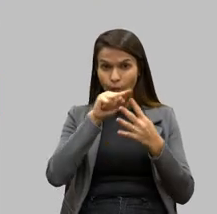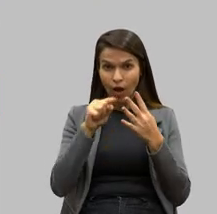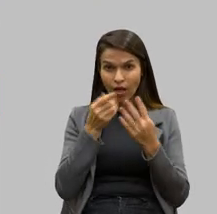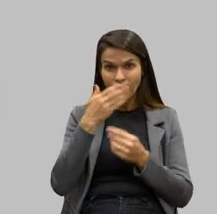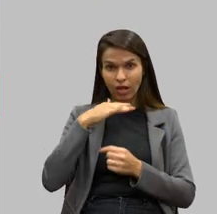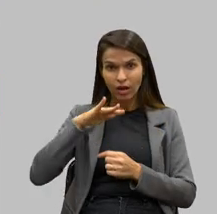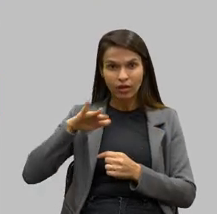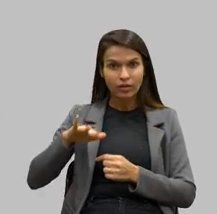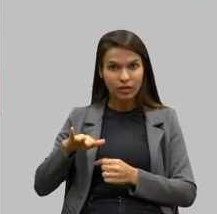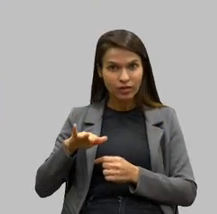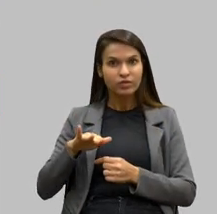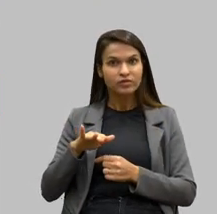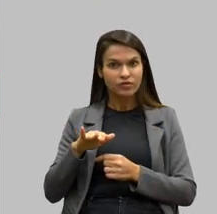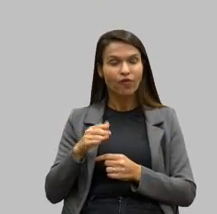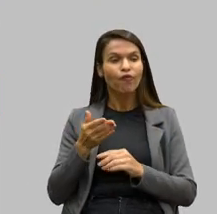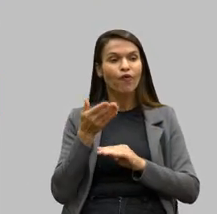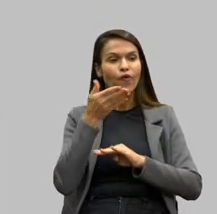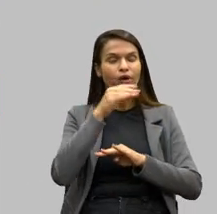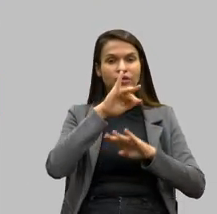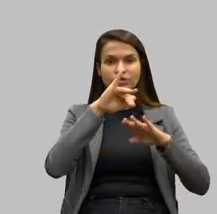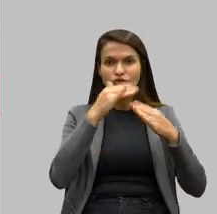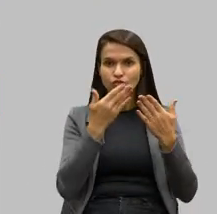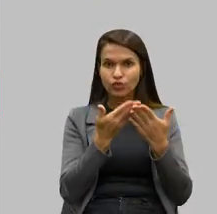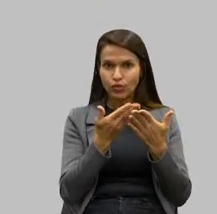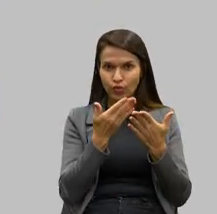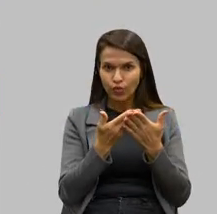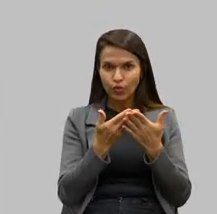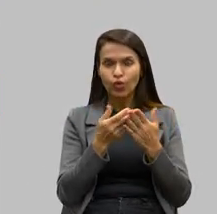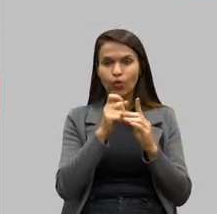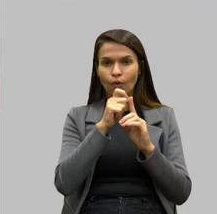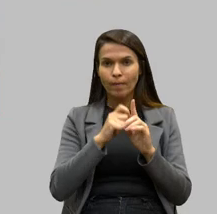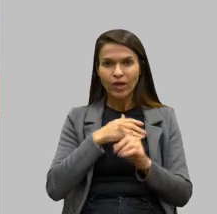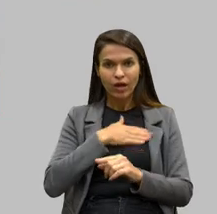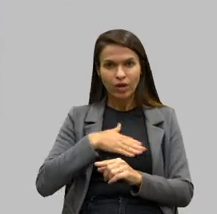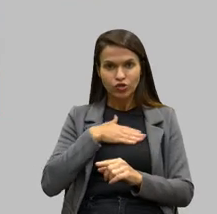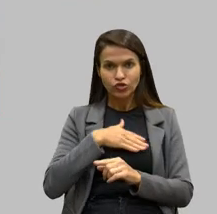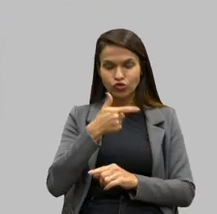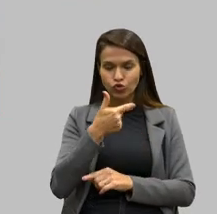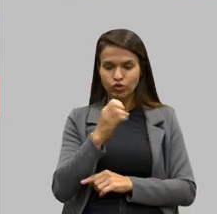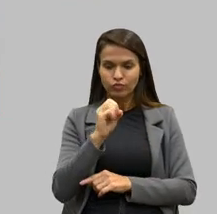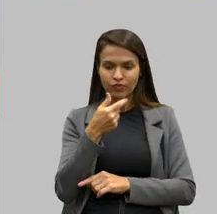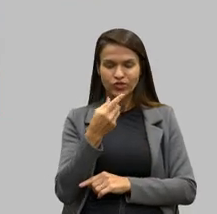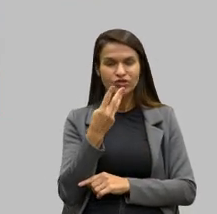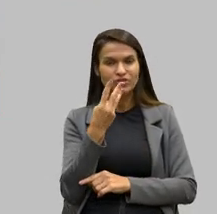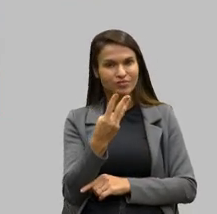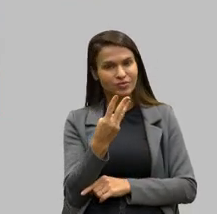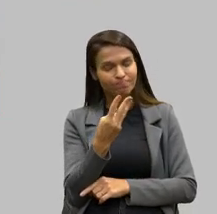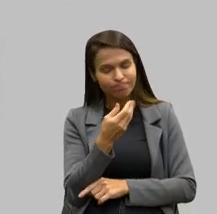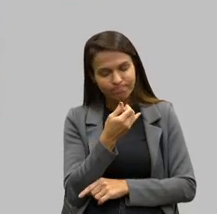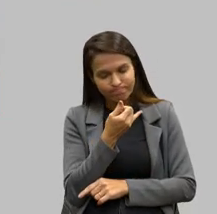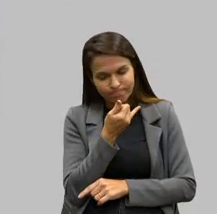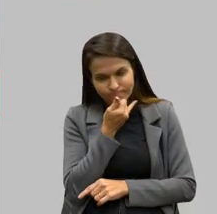foram para a escola em agosto de 2023. Infelizmente, um bandido, um